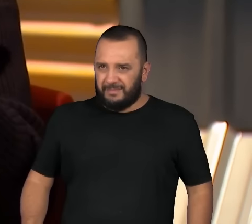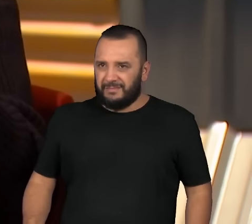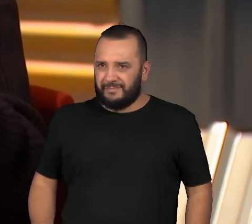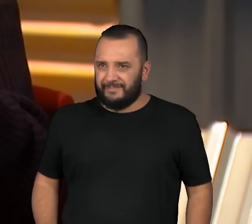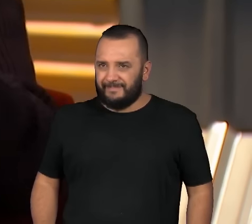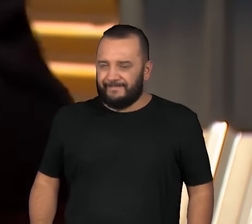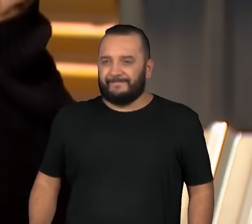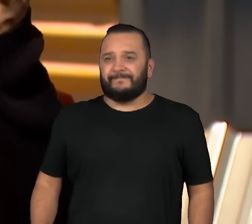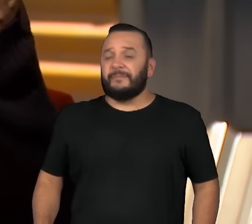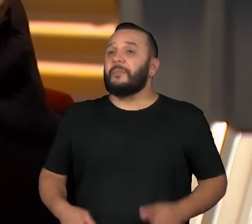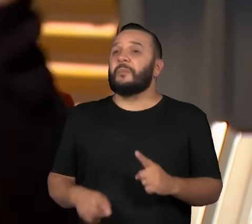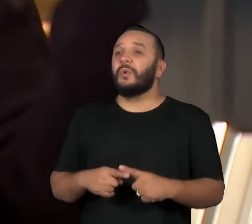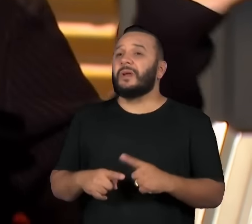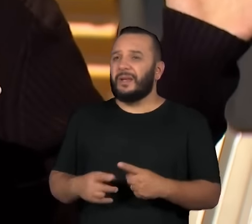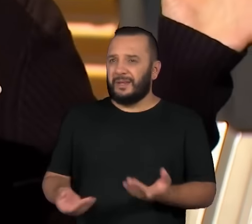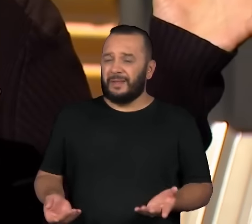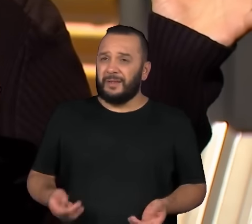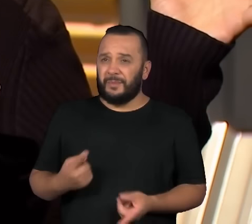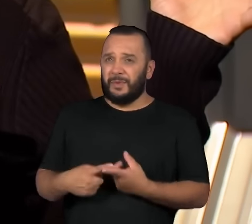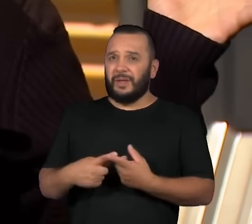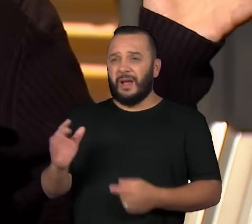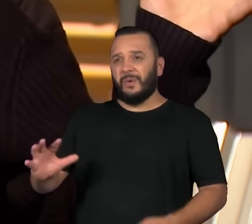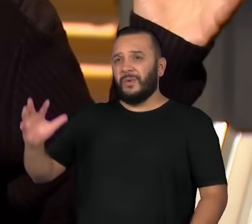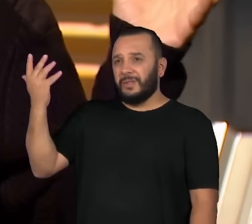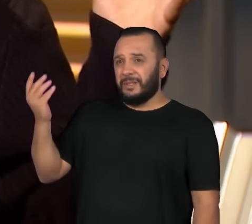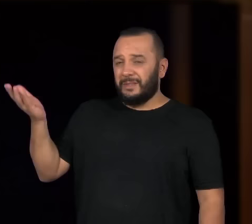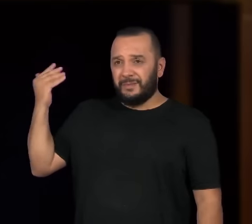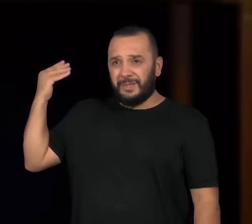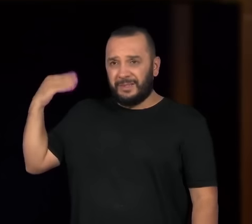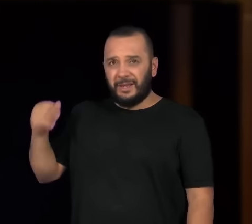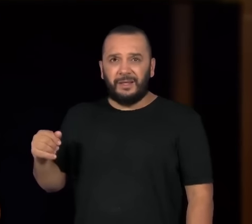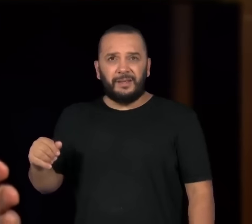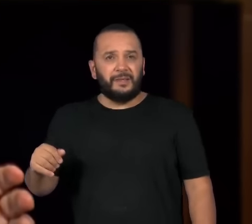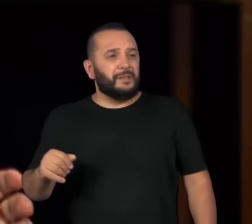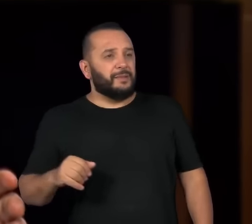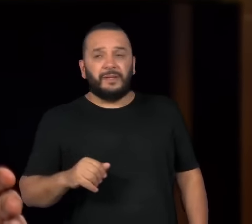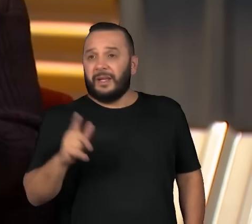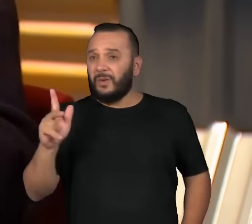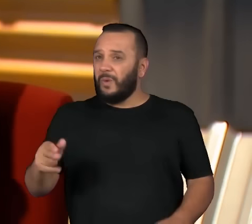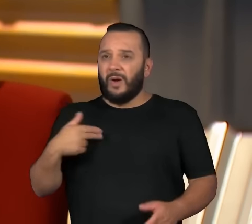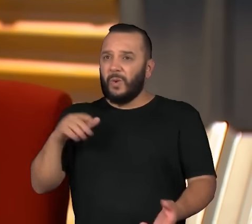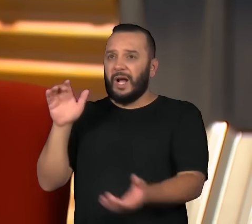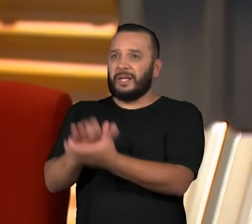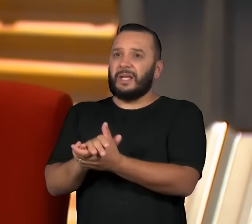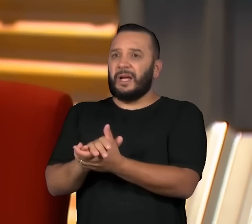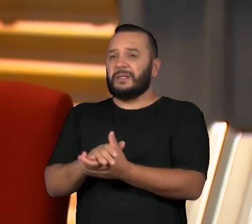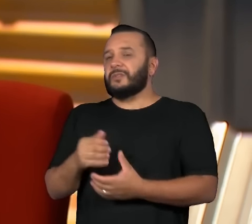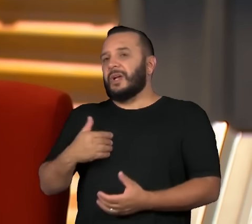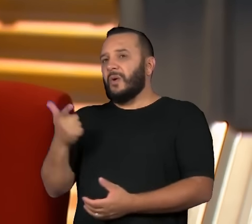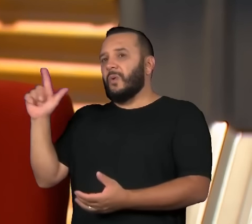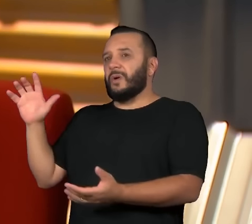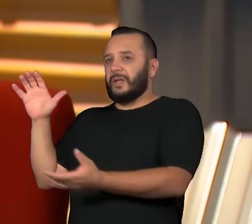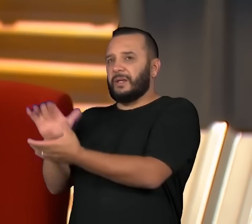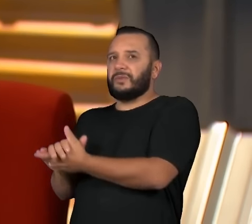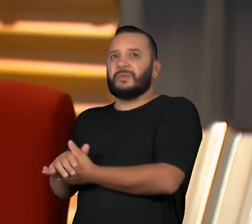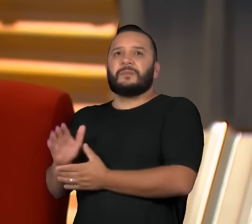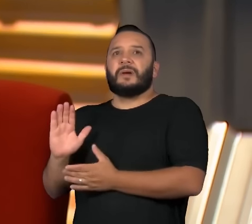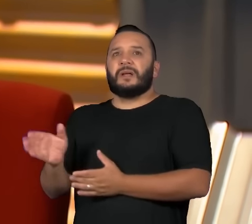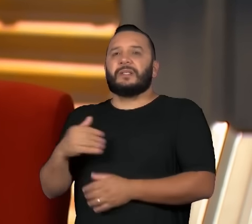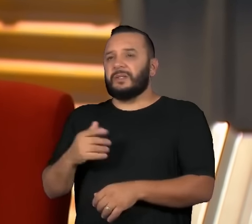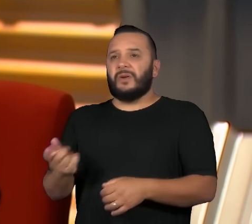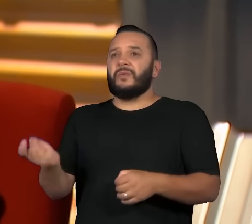Né? Por quê? Só porque aconteceu uma vez? Só porque é como 40? Um casal foi casado, aí o cara casou com o outro, mas foi casado, a